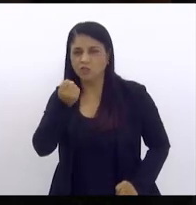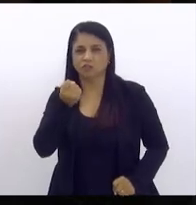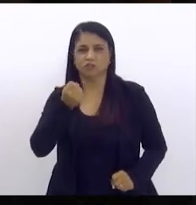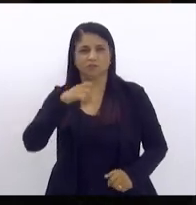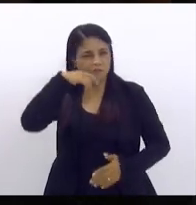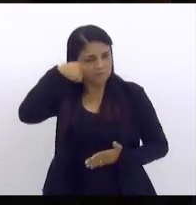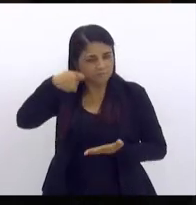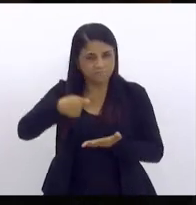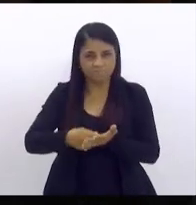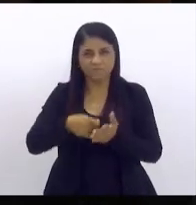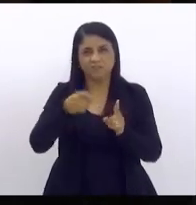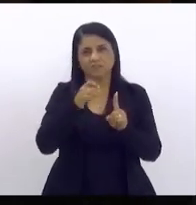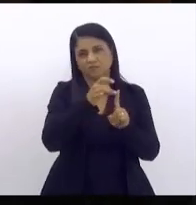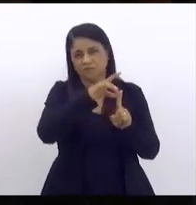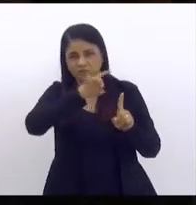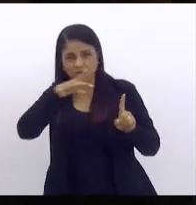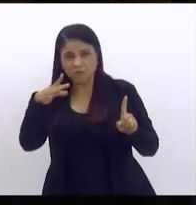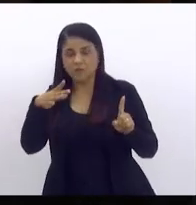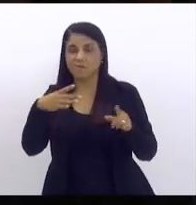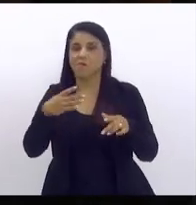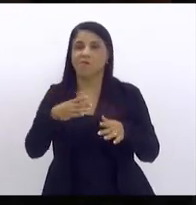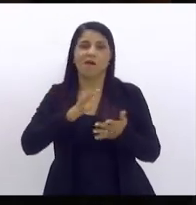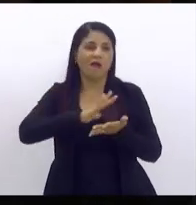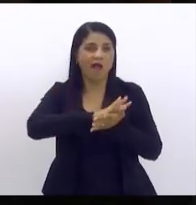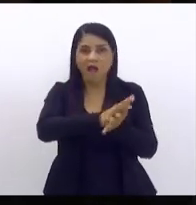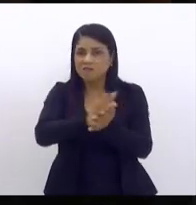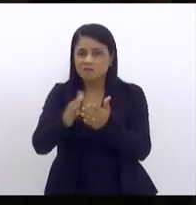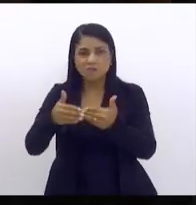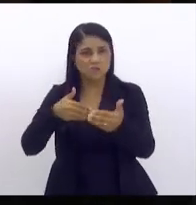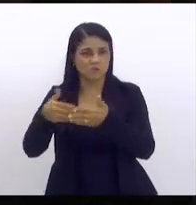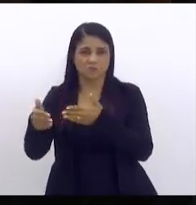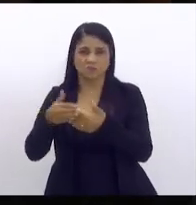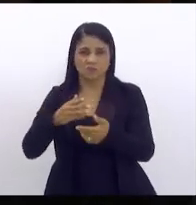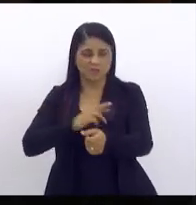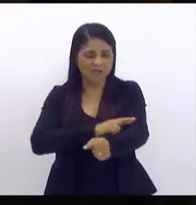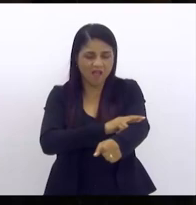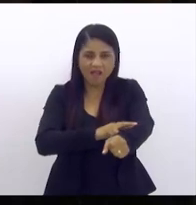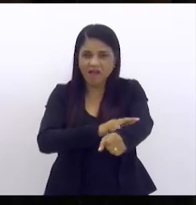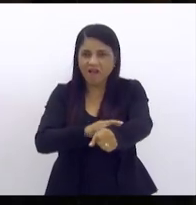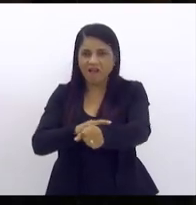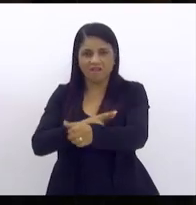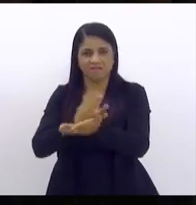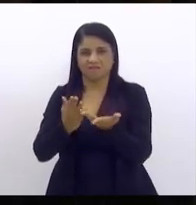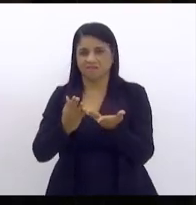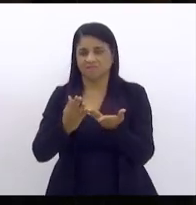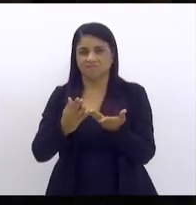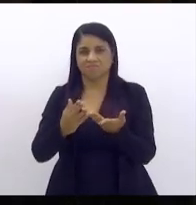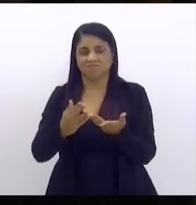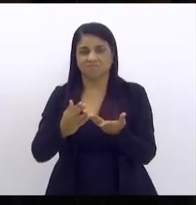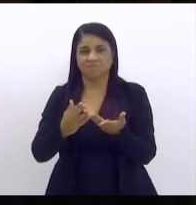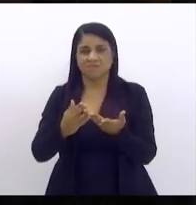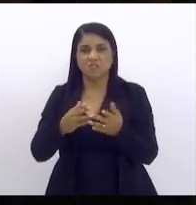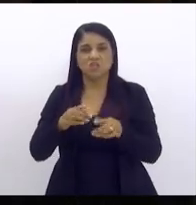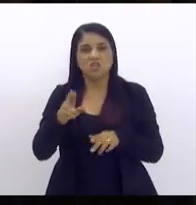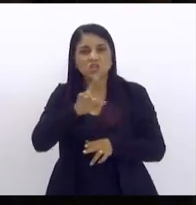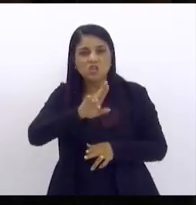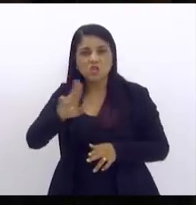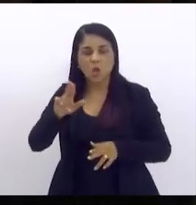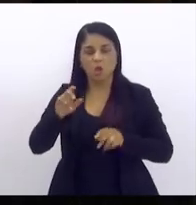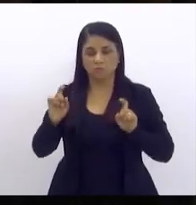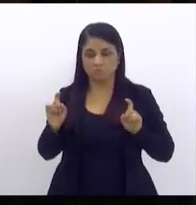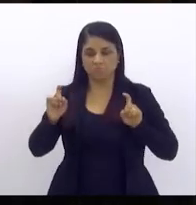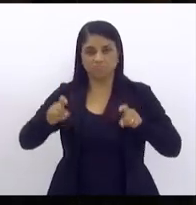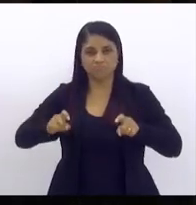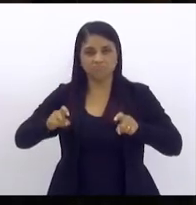misoginia, transfobia, seja o racismo, porque muitas vezes, em nome de uma suposta imunidade parlamentar,